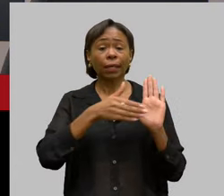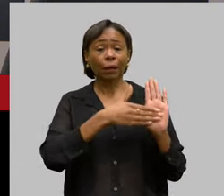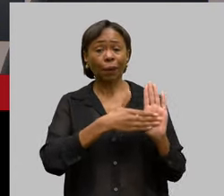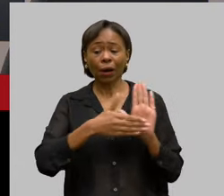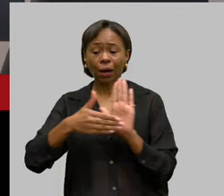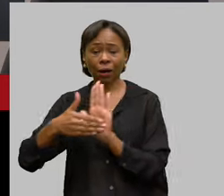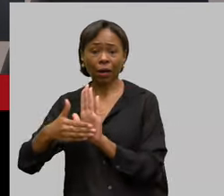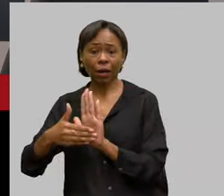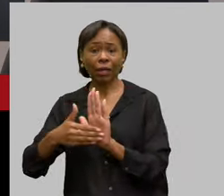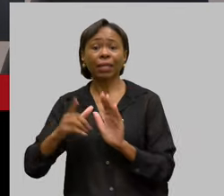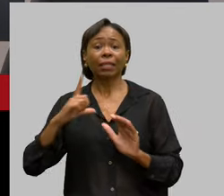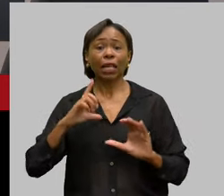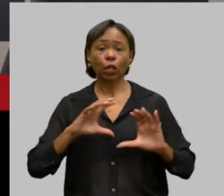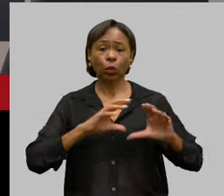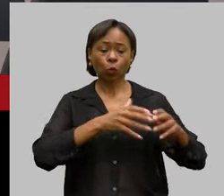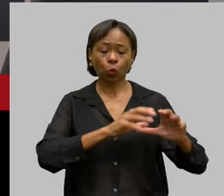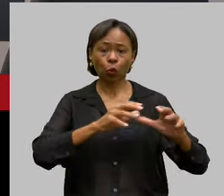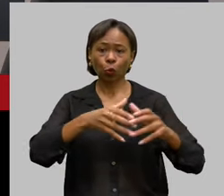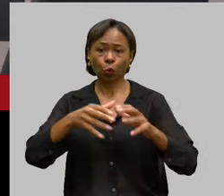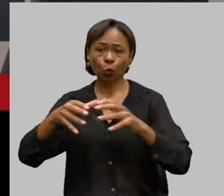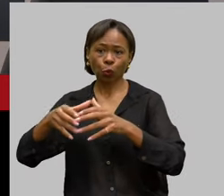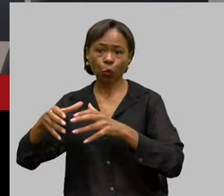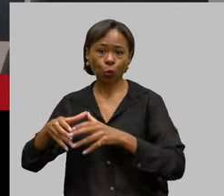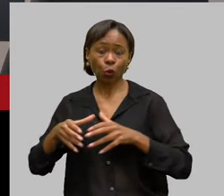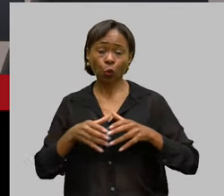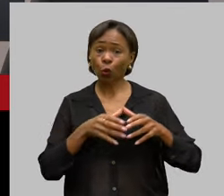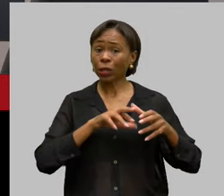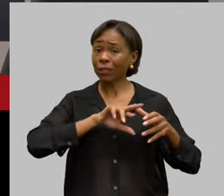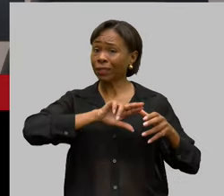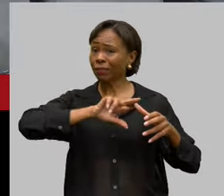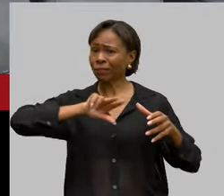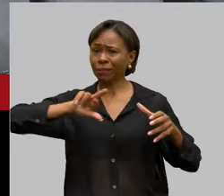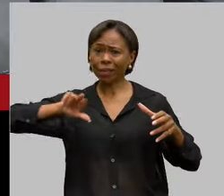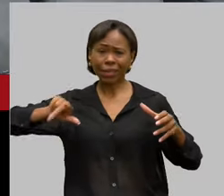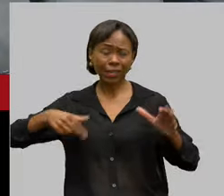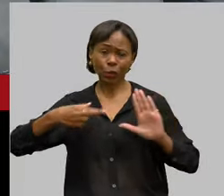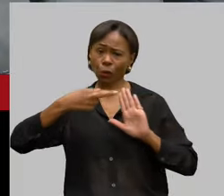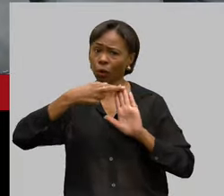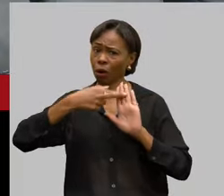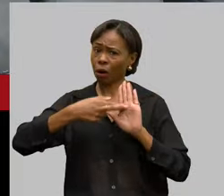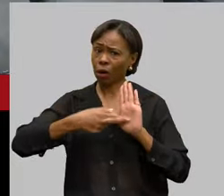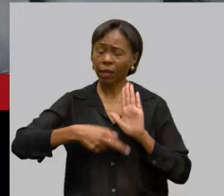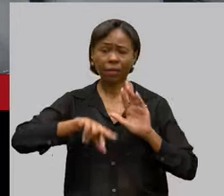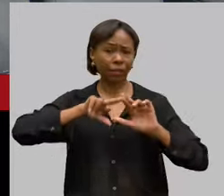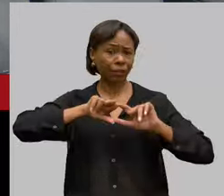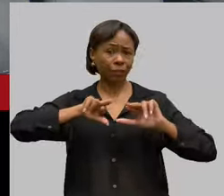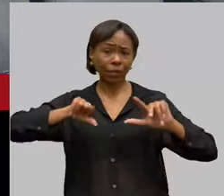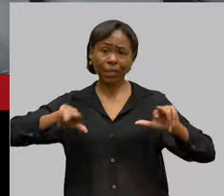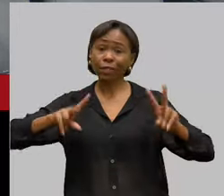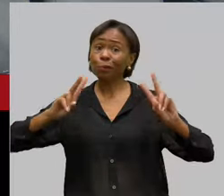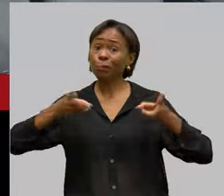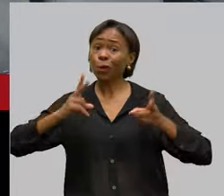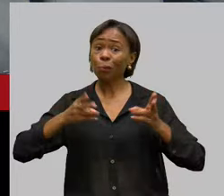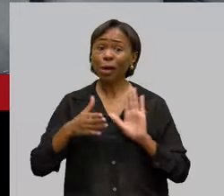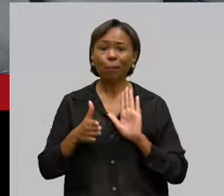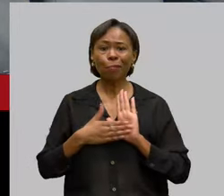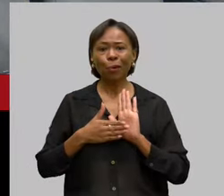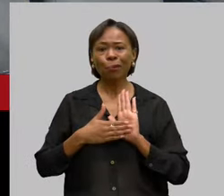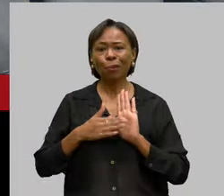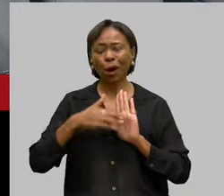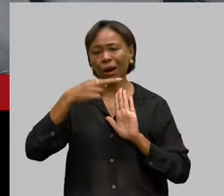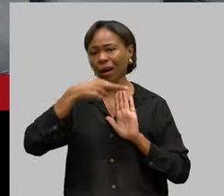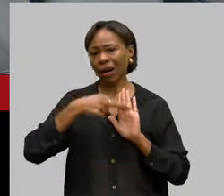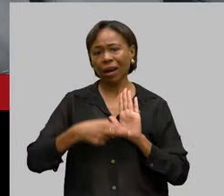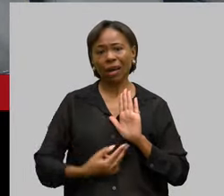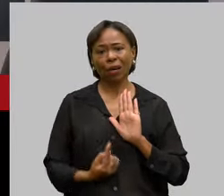subgrupos diferentes com regras diferentes no mesmo mutualismo e a gente precisa tratar isso de uma maneira conjunta e